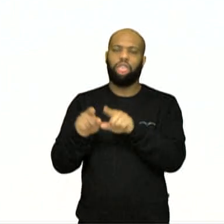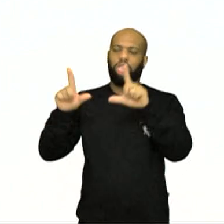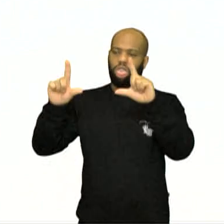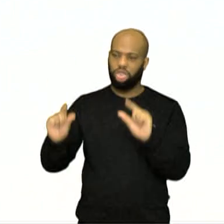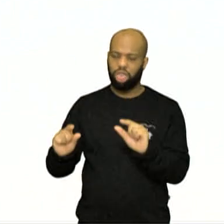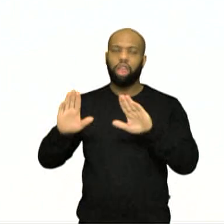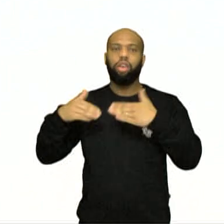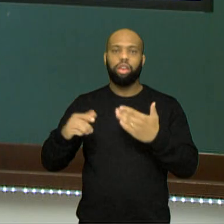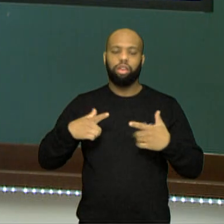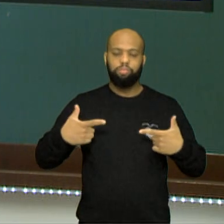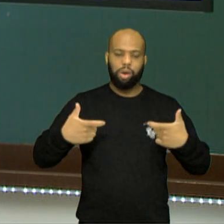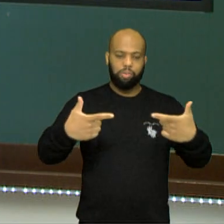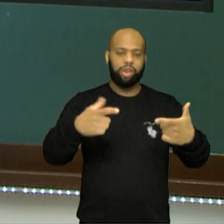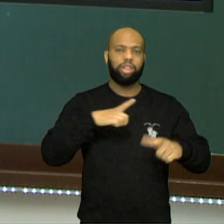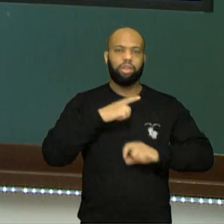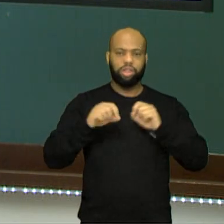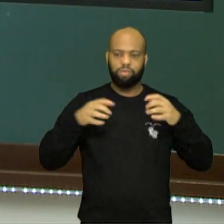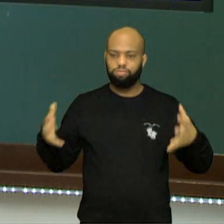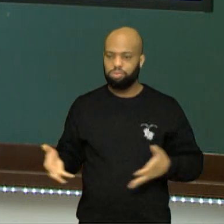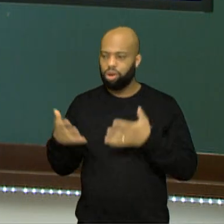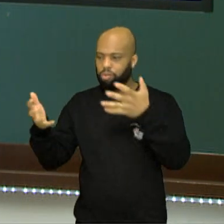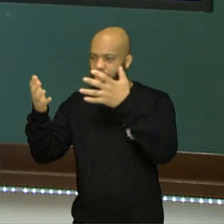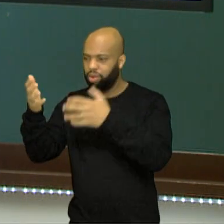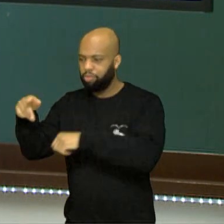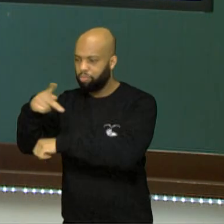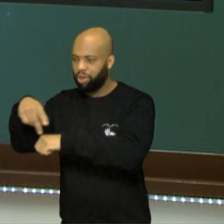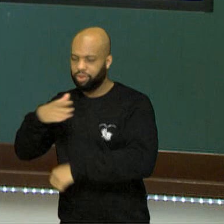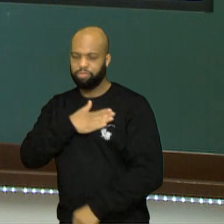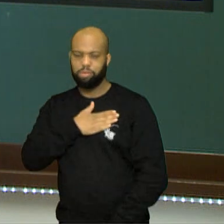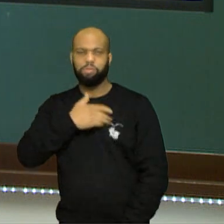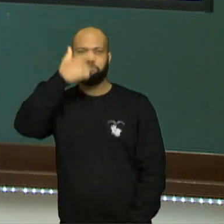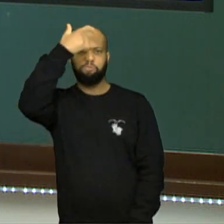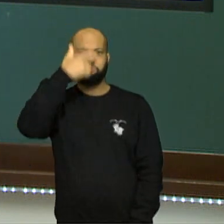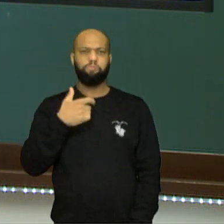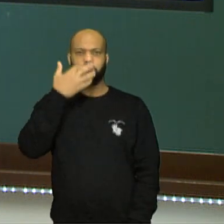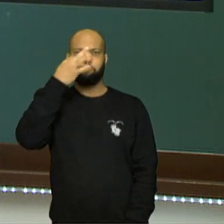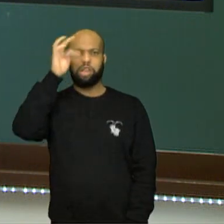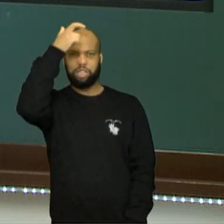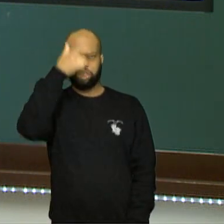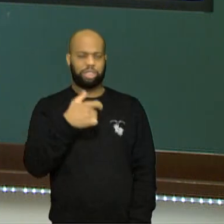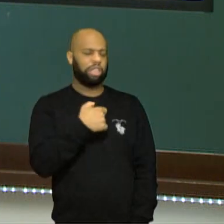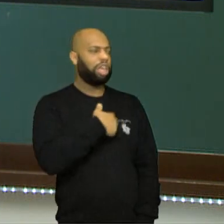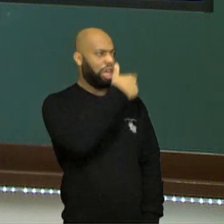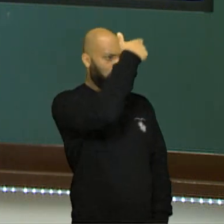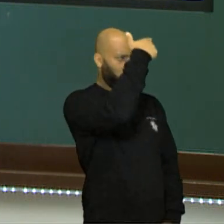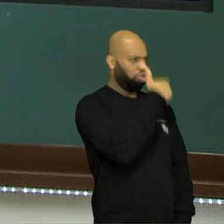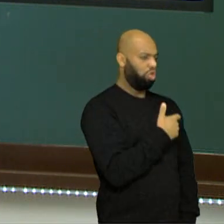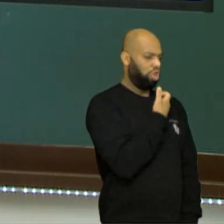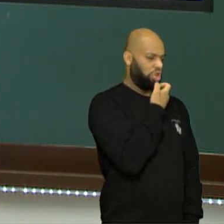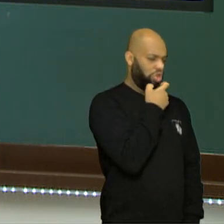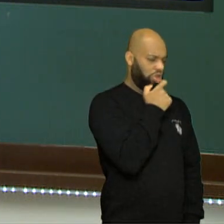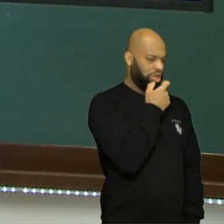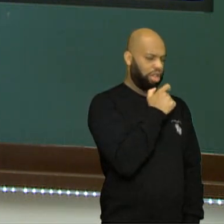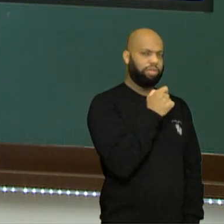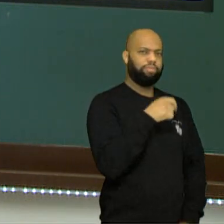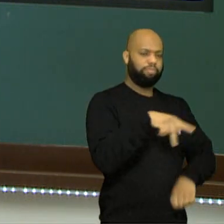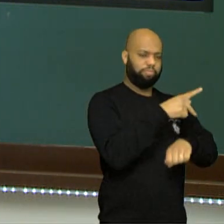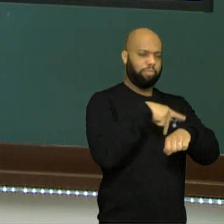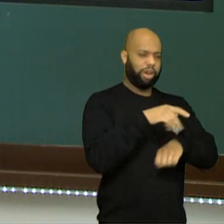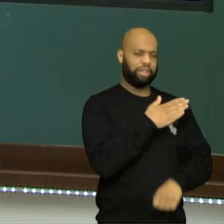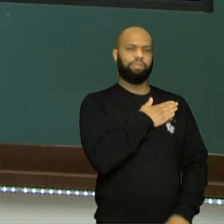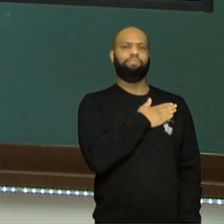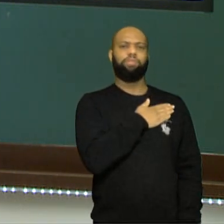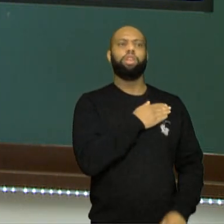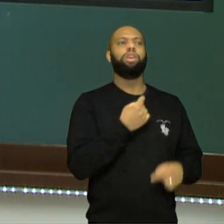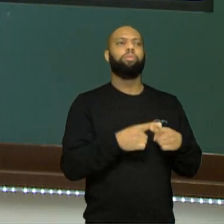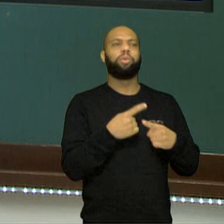vai fomentar o nacionalismo das pessoas. Eu sou francês, eu sou inglês. O sentimento de nação, que até